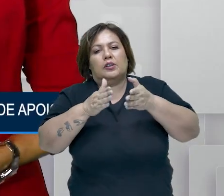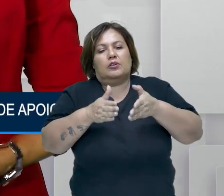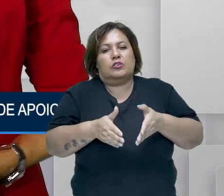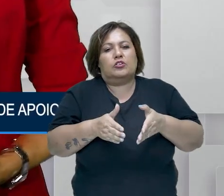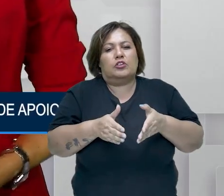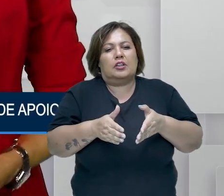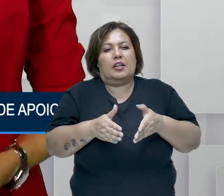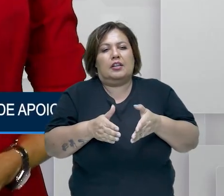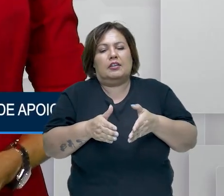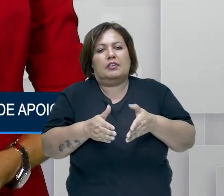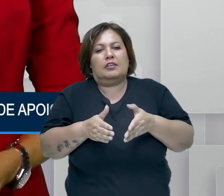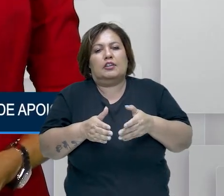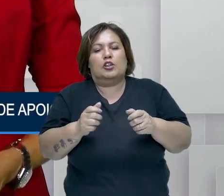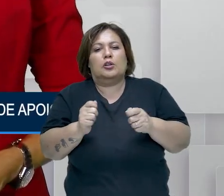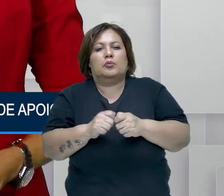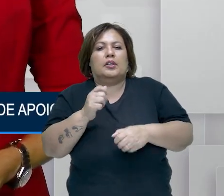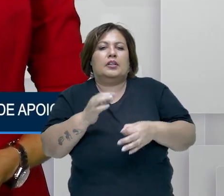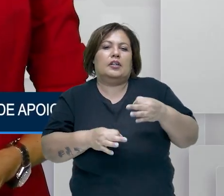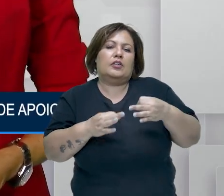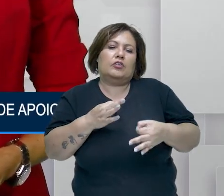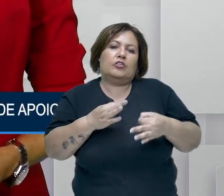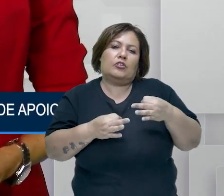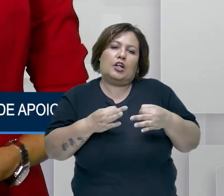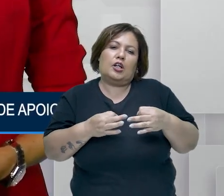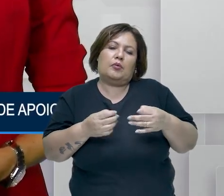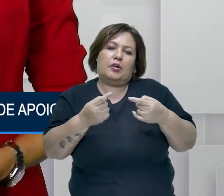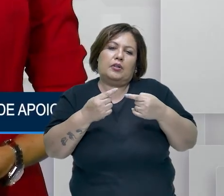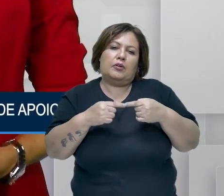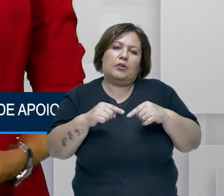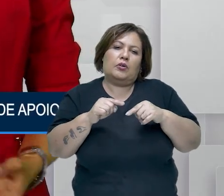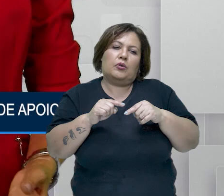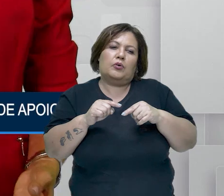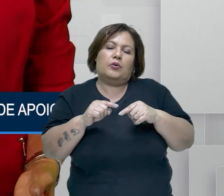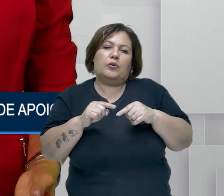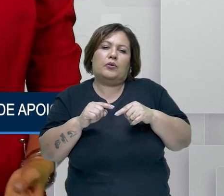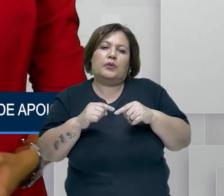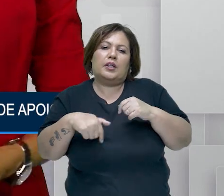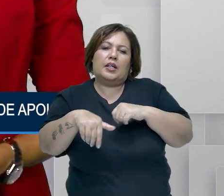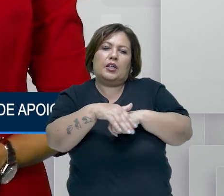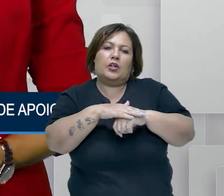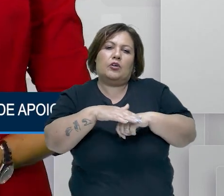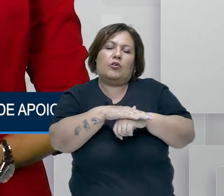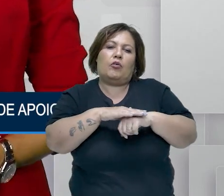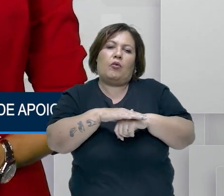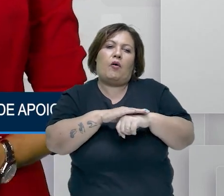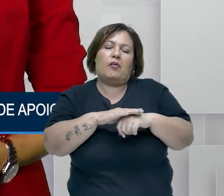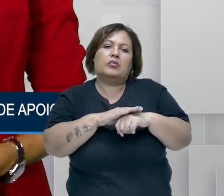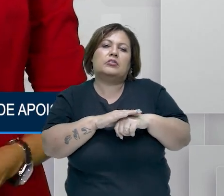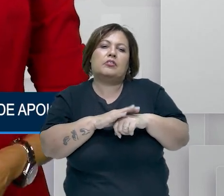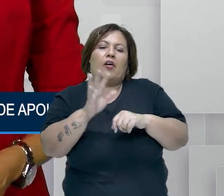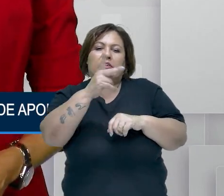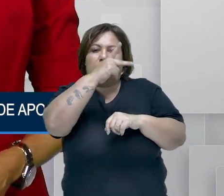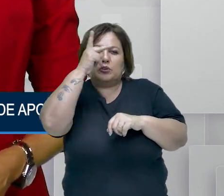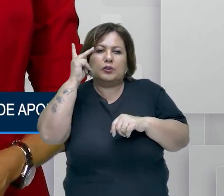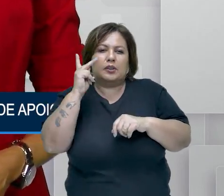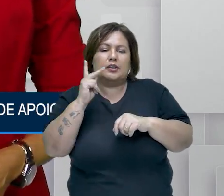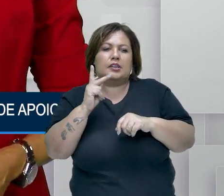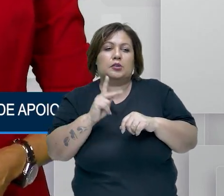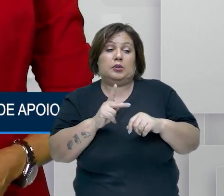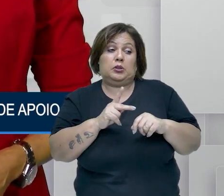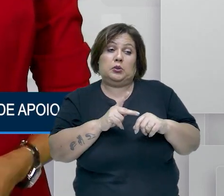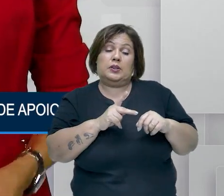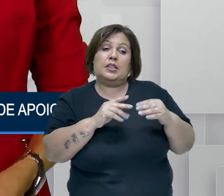direta na designação para análise e julgamento de processos complexos, mediação e conciliação de conflitos e realização